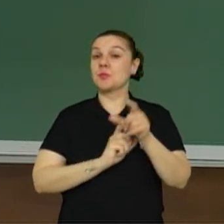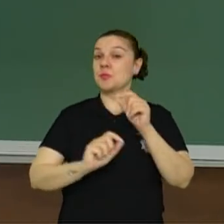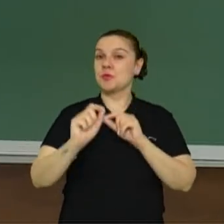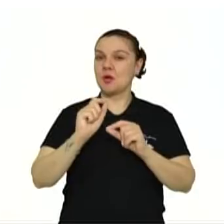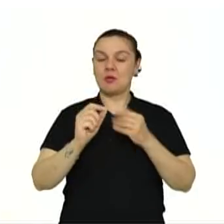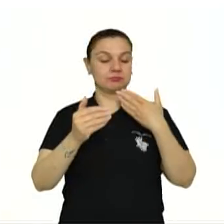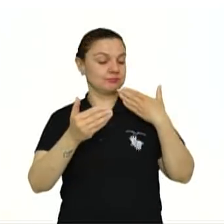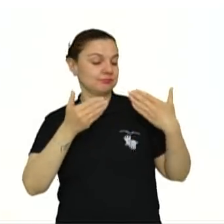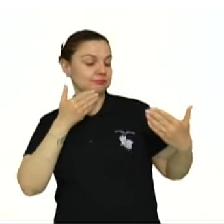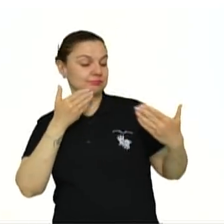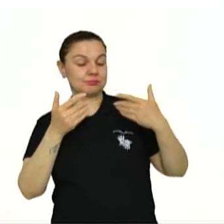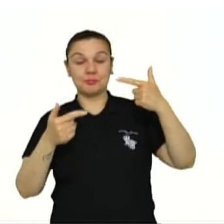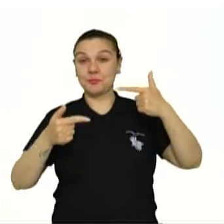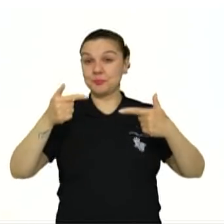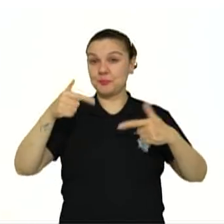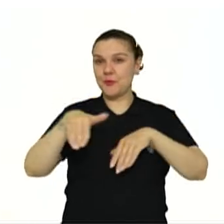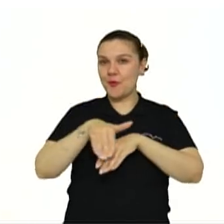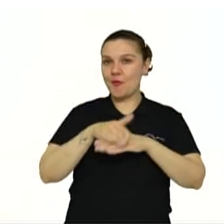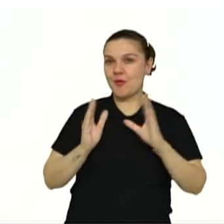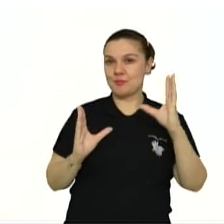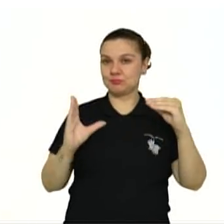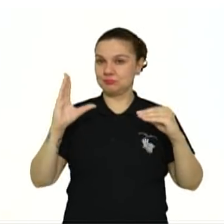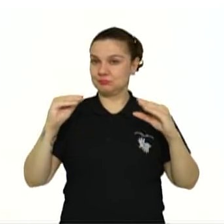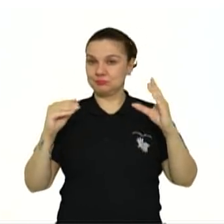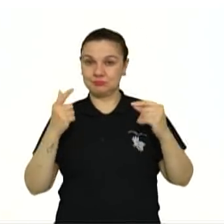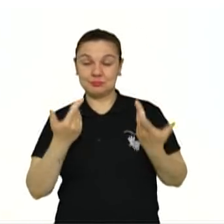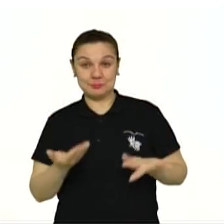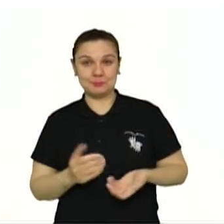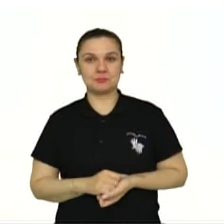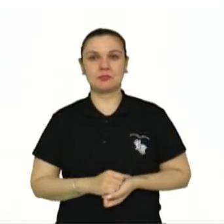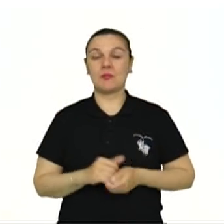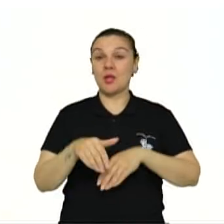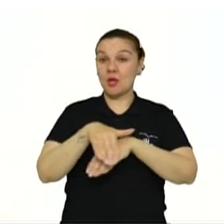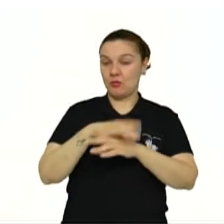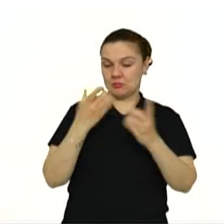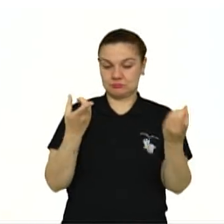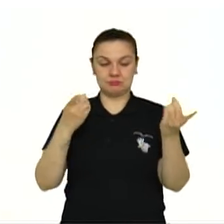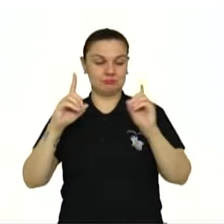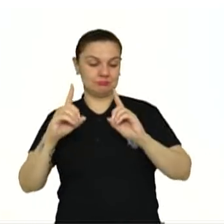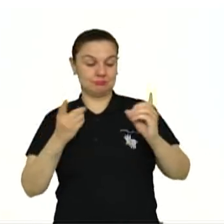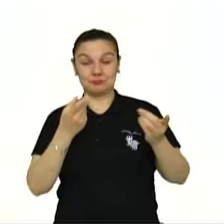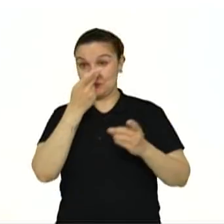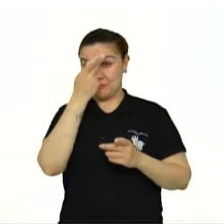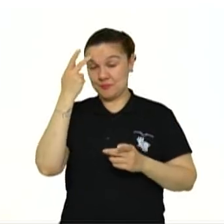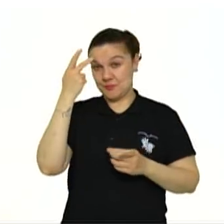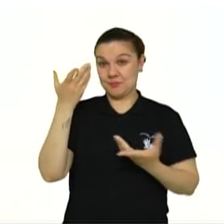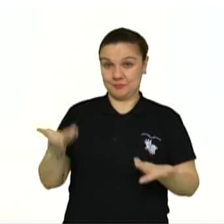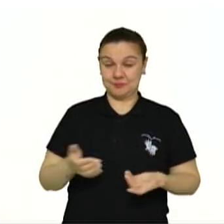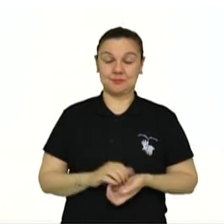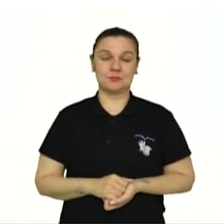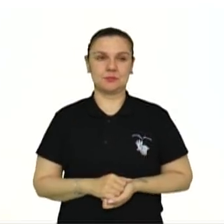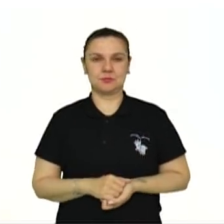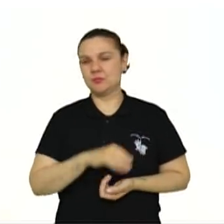quê? Diálogos, né? O que é diálogo? A conversa entre personagens,